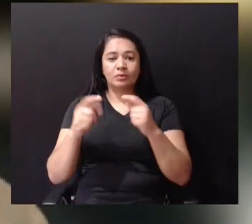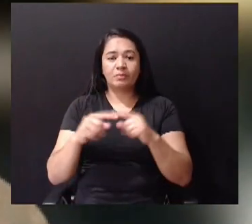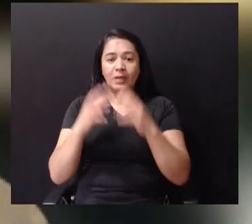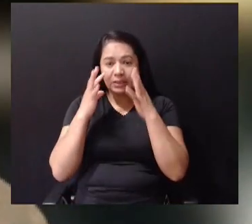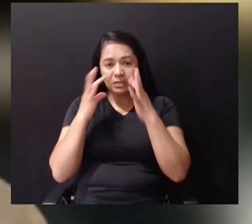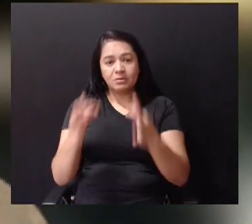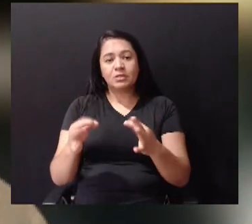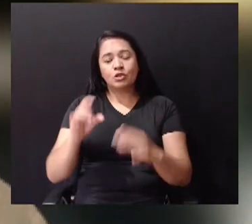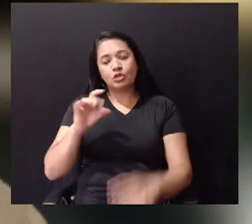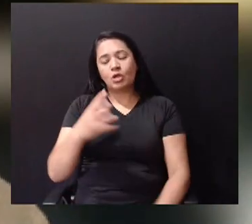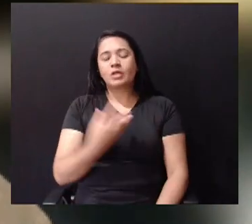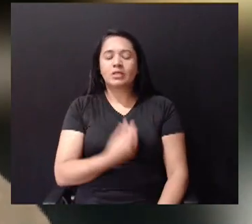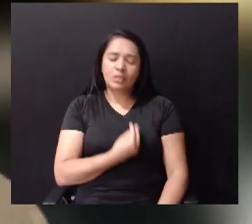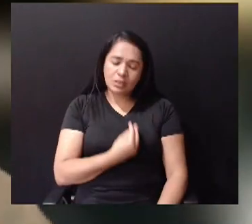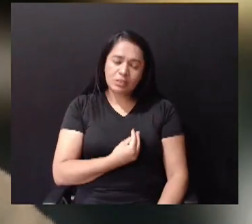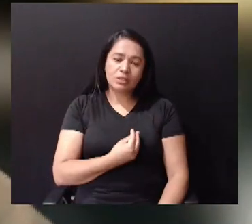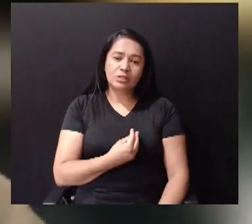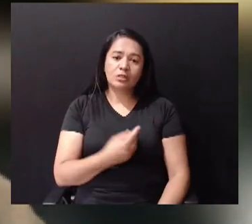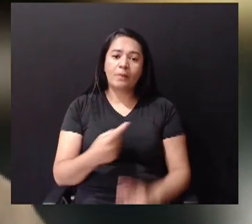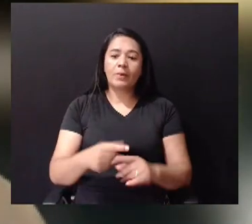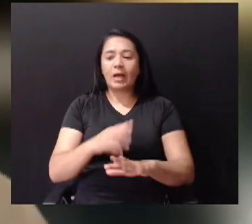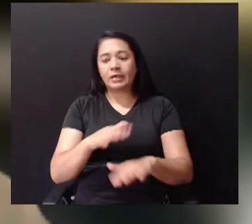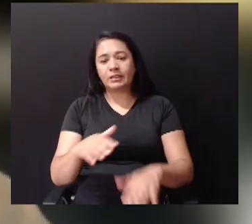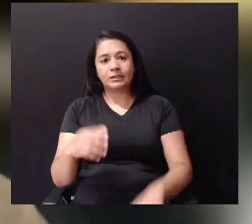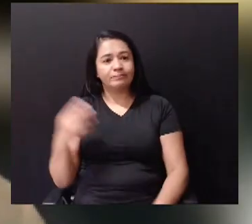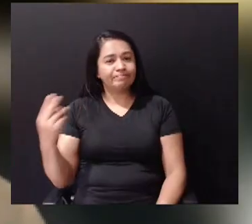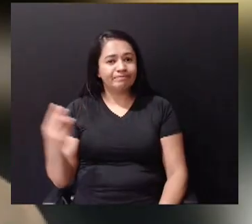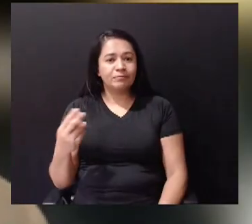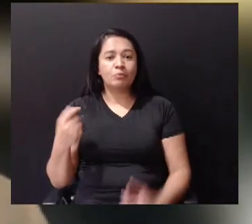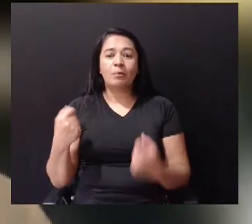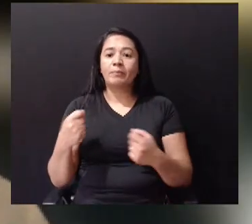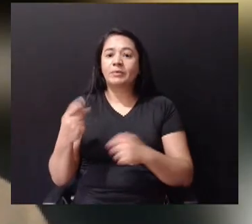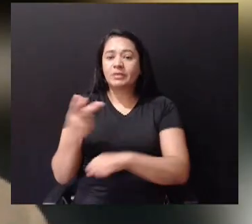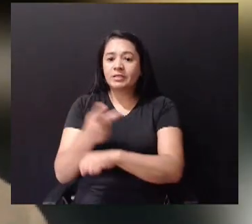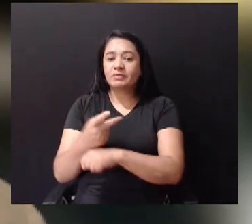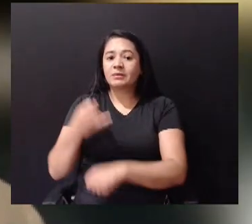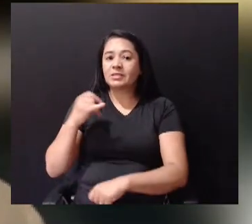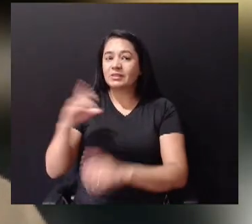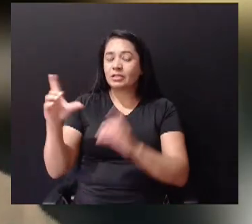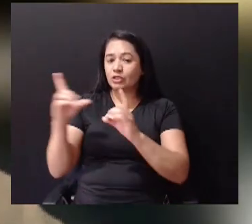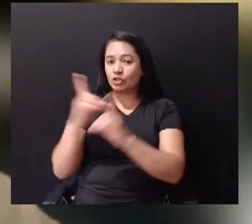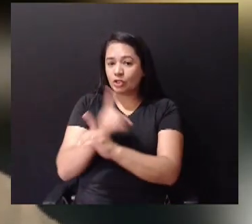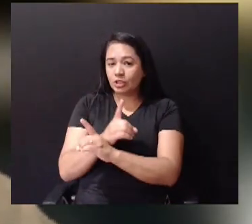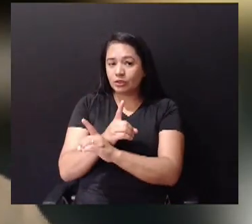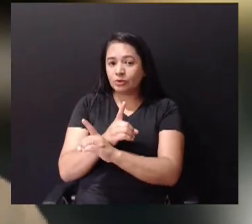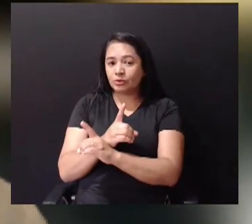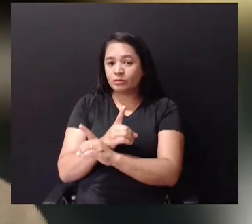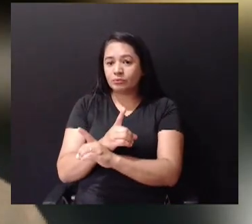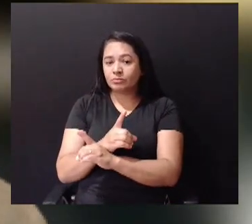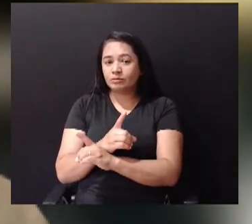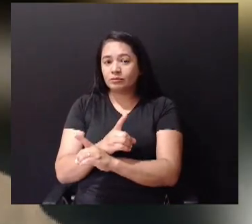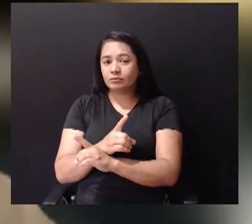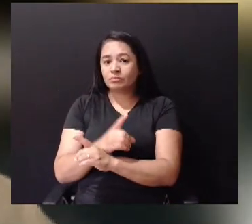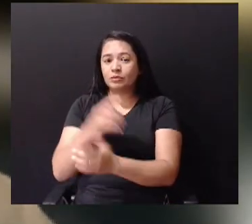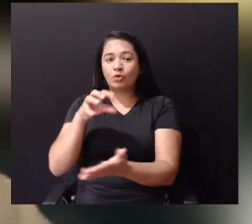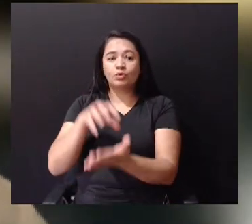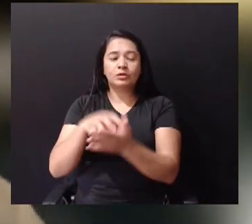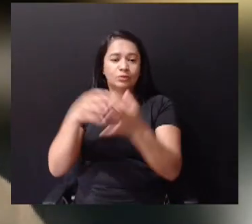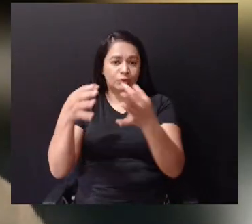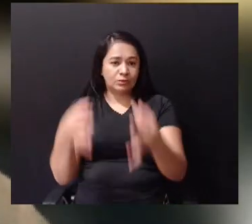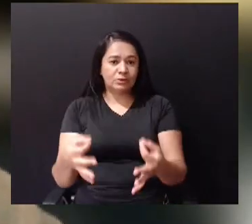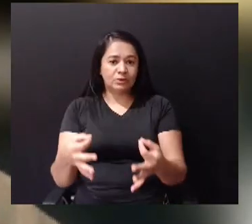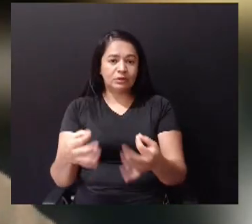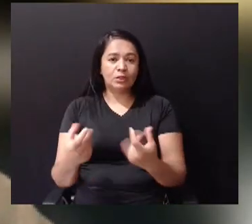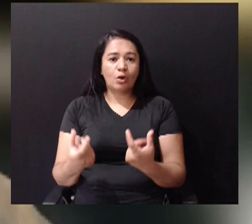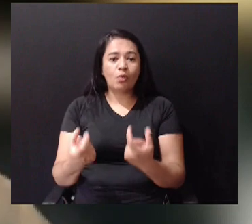atenção que se a criança não está boa, tem que procurar, e se tiver o diagnóstico, aprovável diagnóstico, um centro adequado, um oncologista adequado,